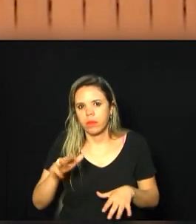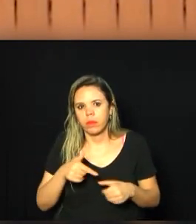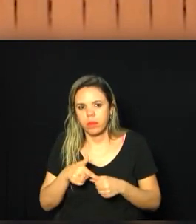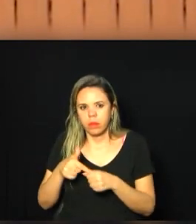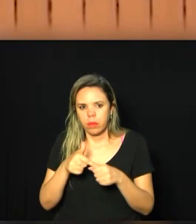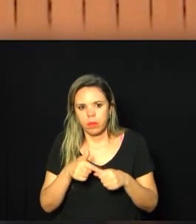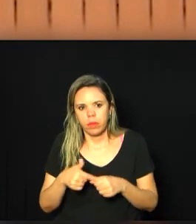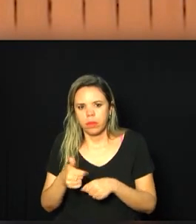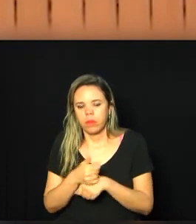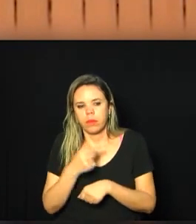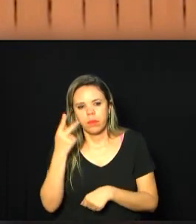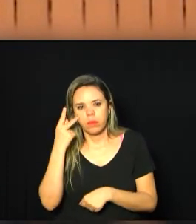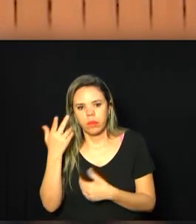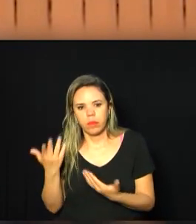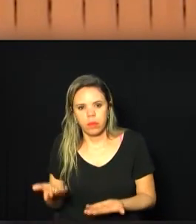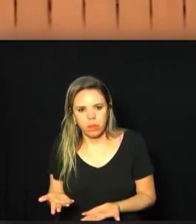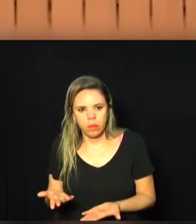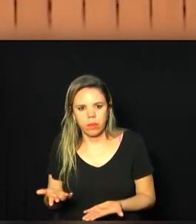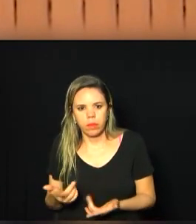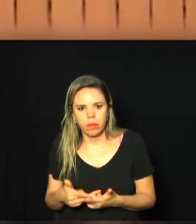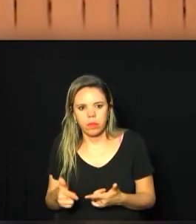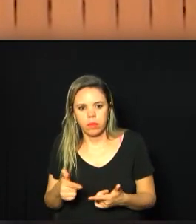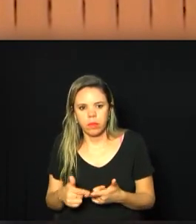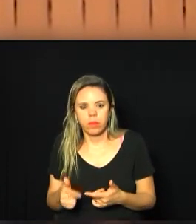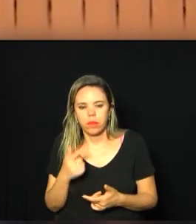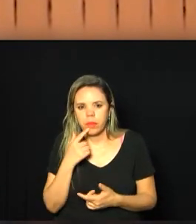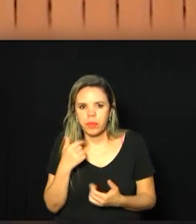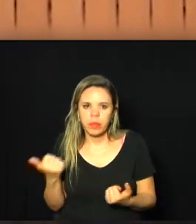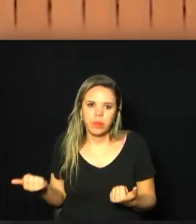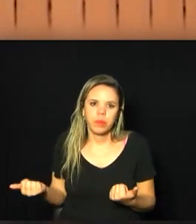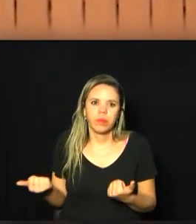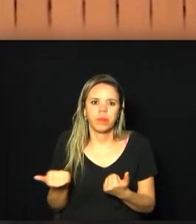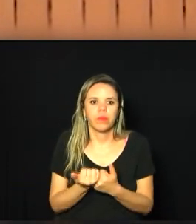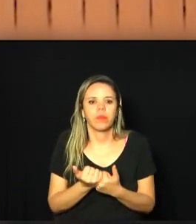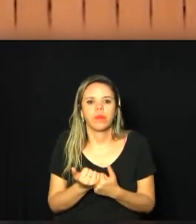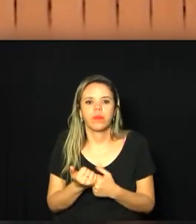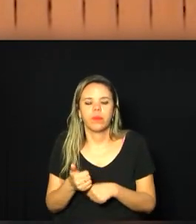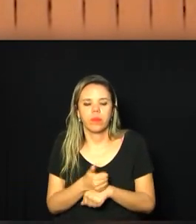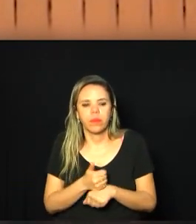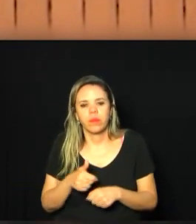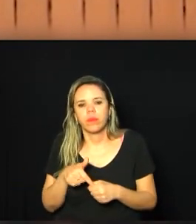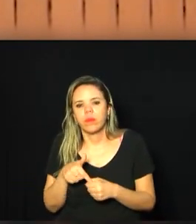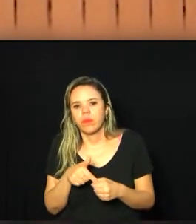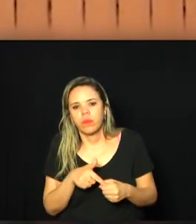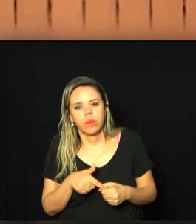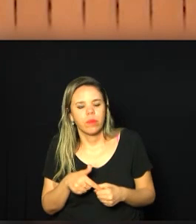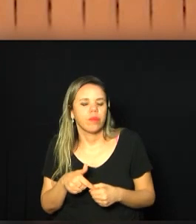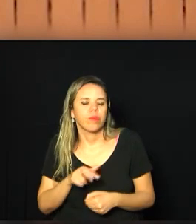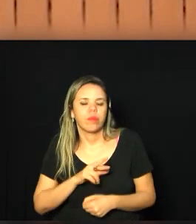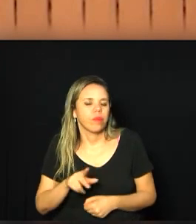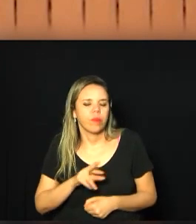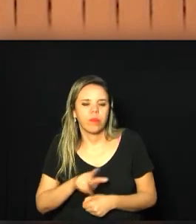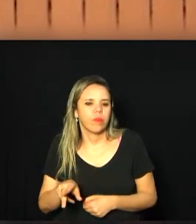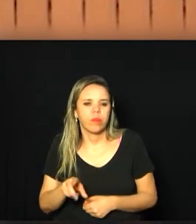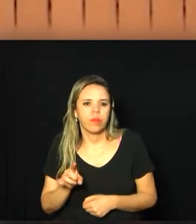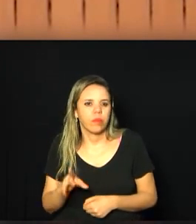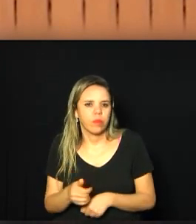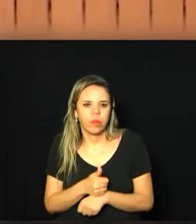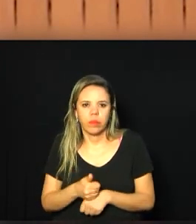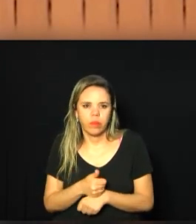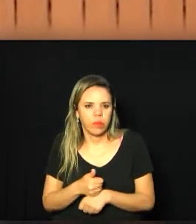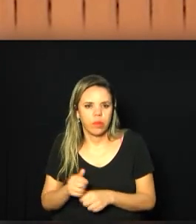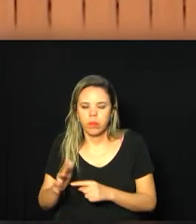Frentistas de São Paulo. Essa situação de querer substituir os fretistas não é substituir o fretista